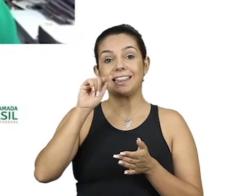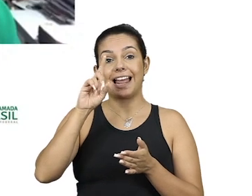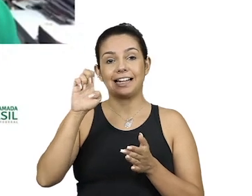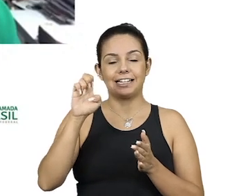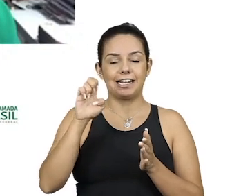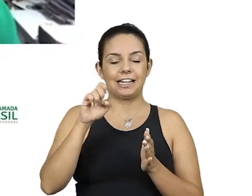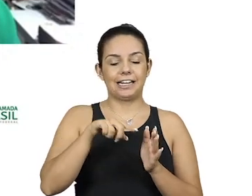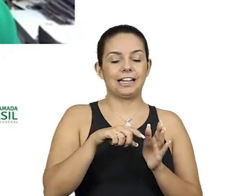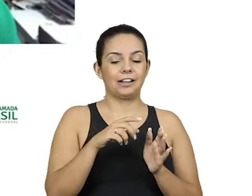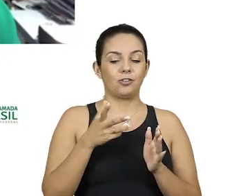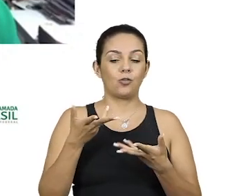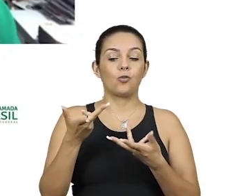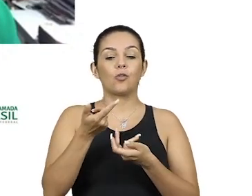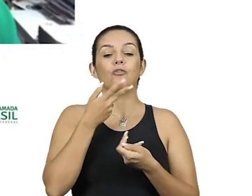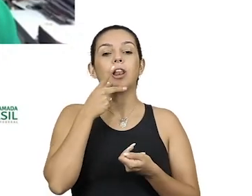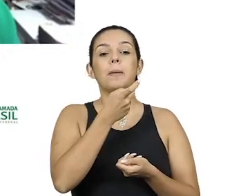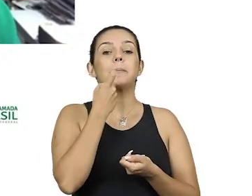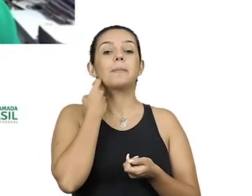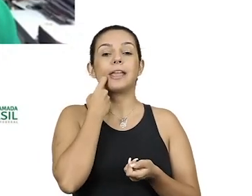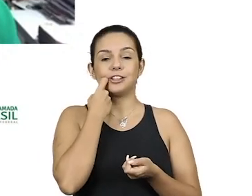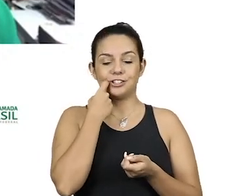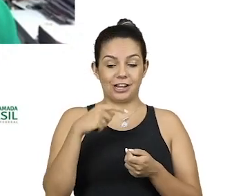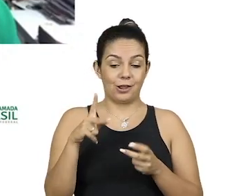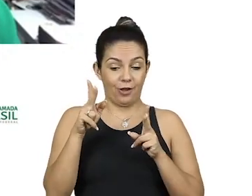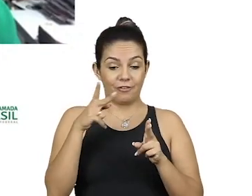Fala desse peixe.